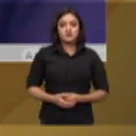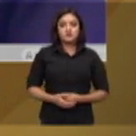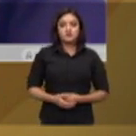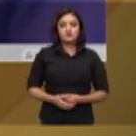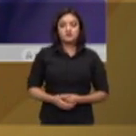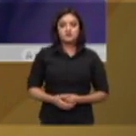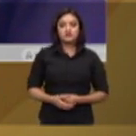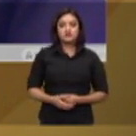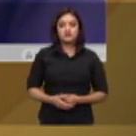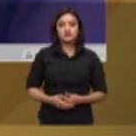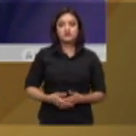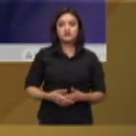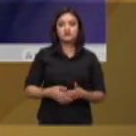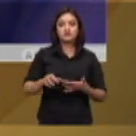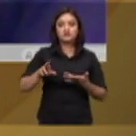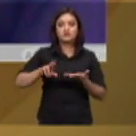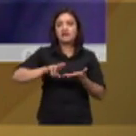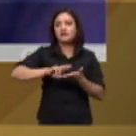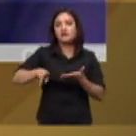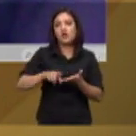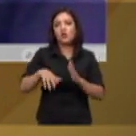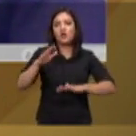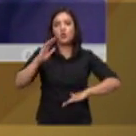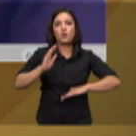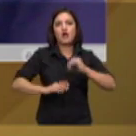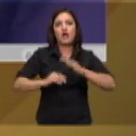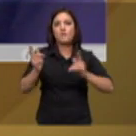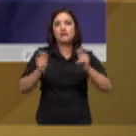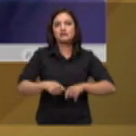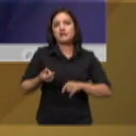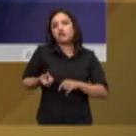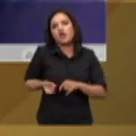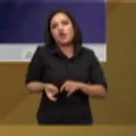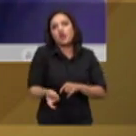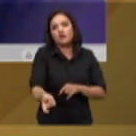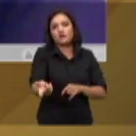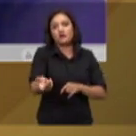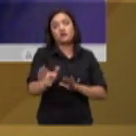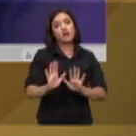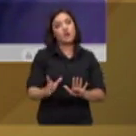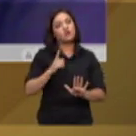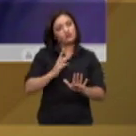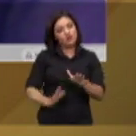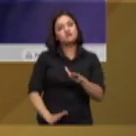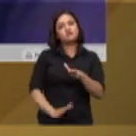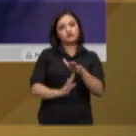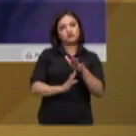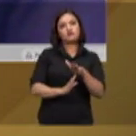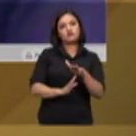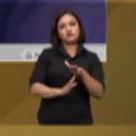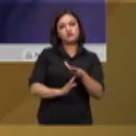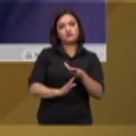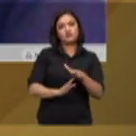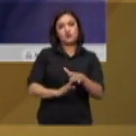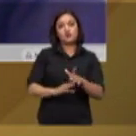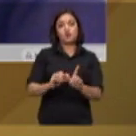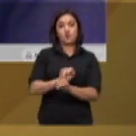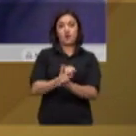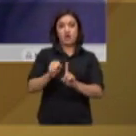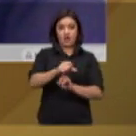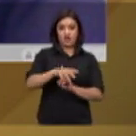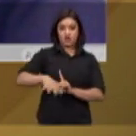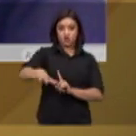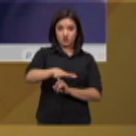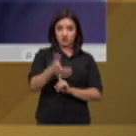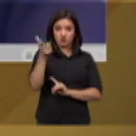não é uma capacidade infinita, é uma capacidade finita. Aquilo que uma sociedade